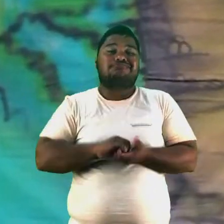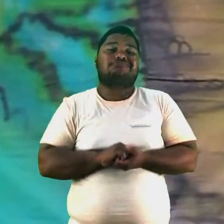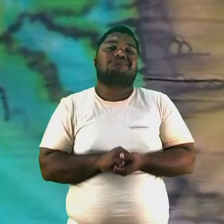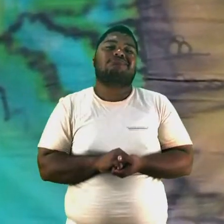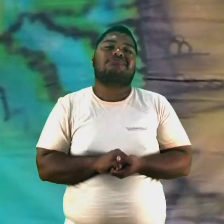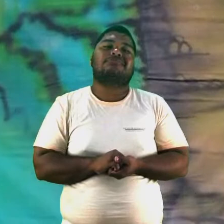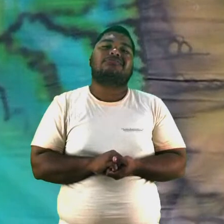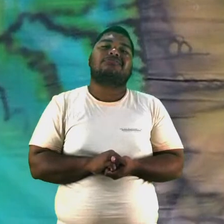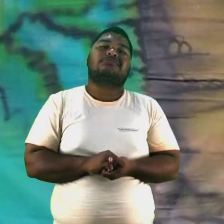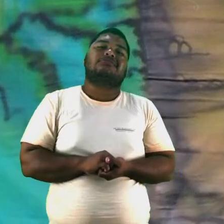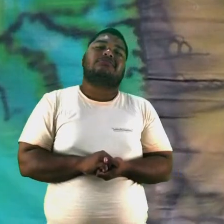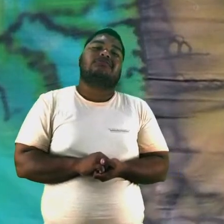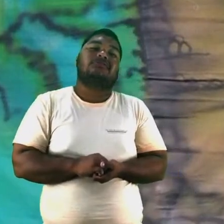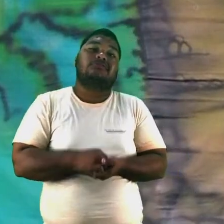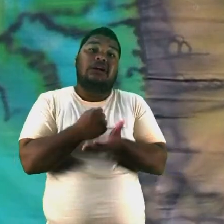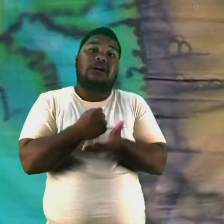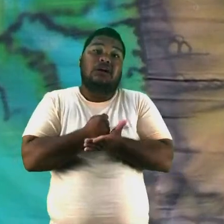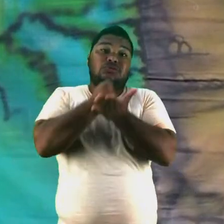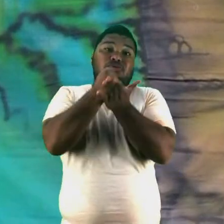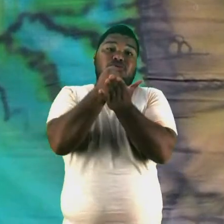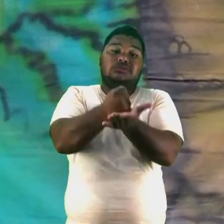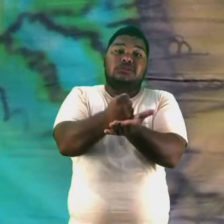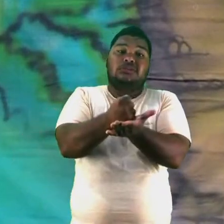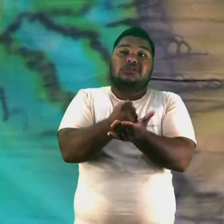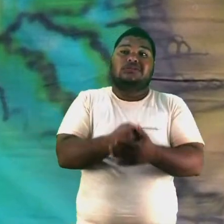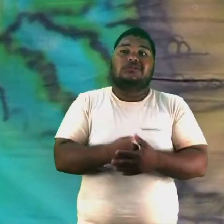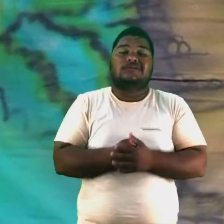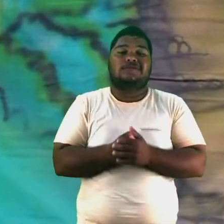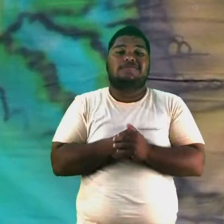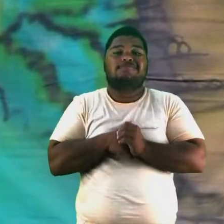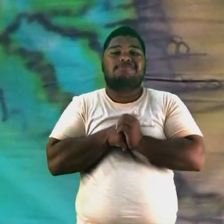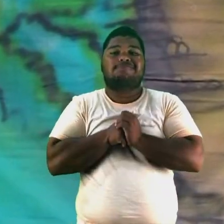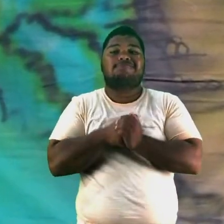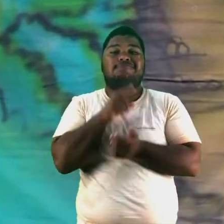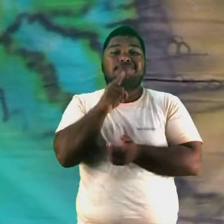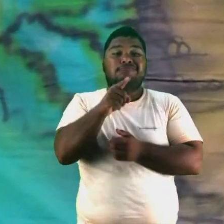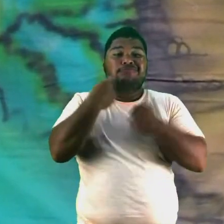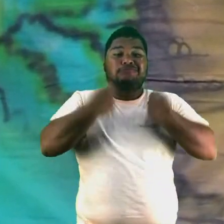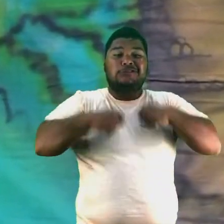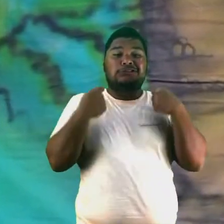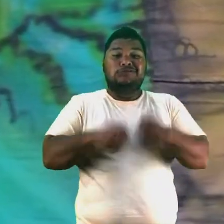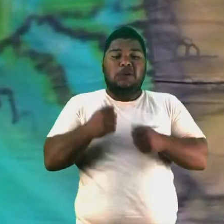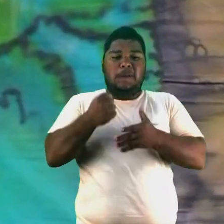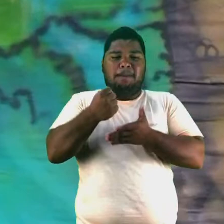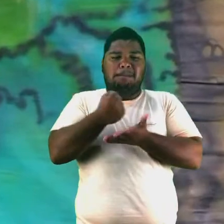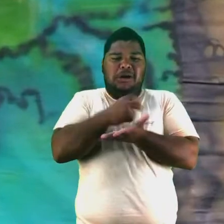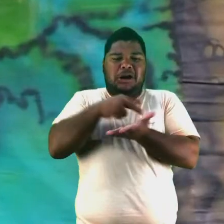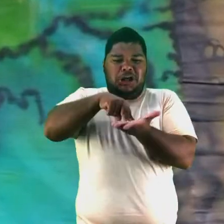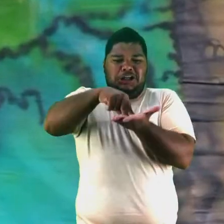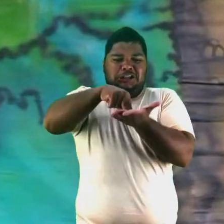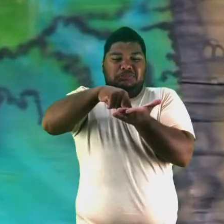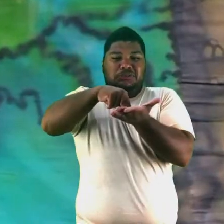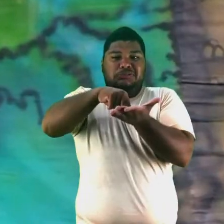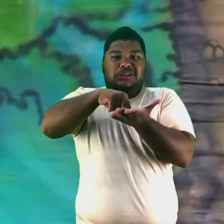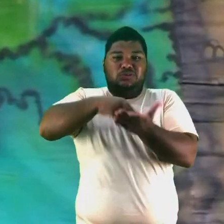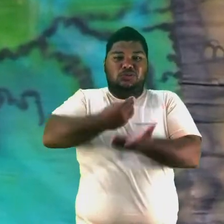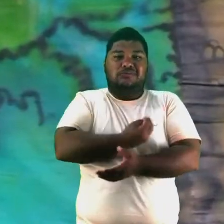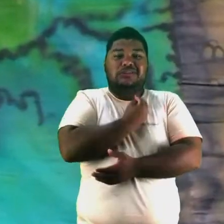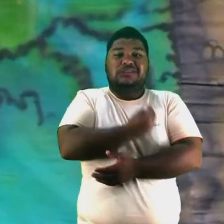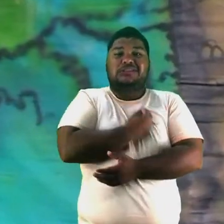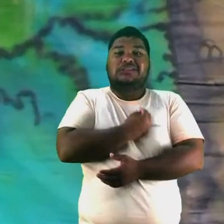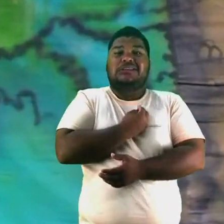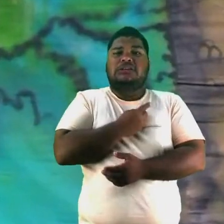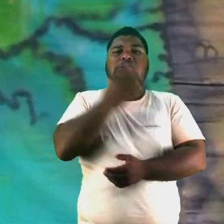alma. Isso é o que você precisa para trazer equilíbrio à sua vida. Sabe por que tem